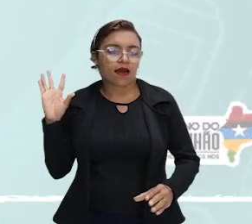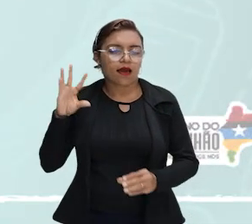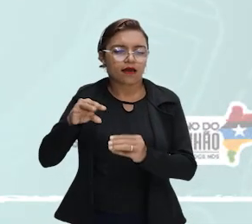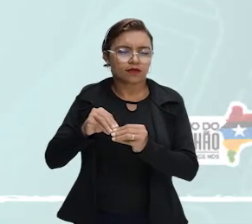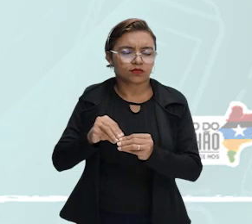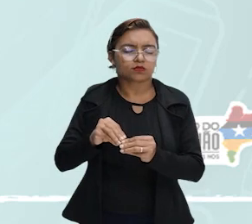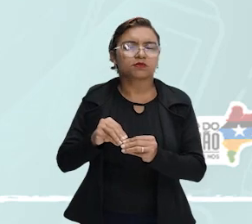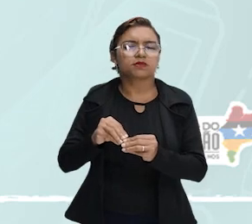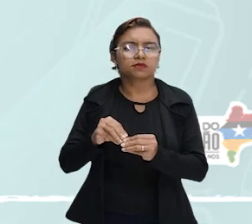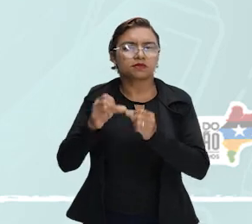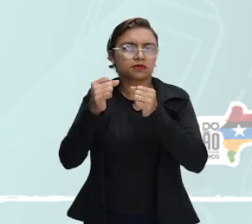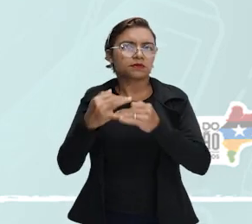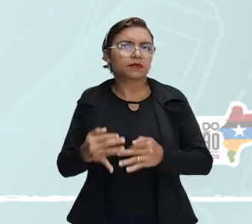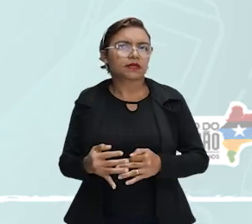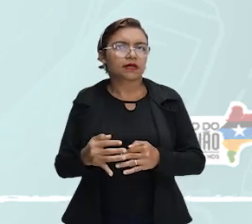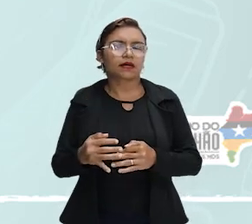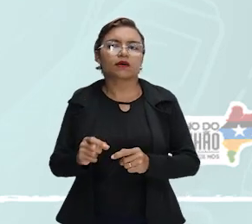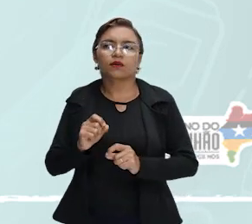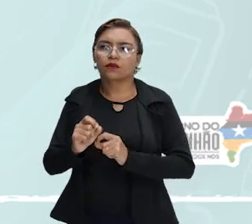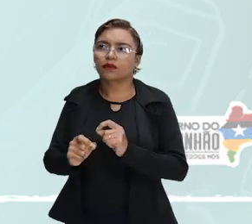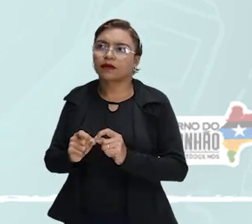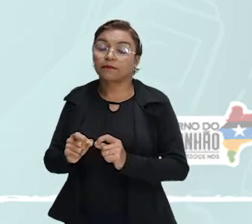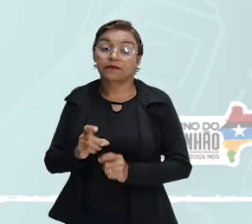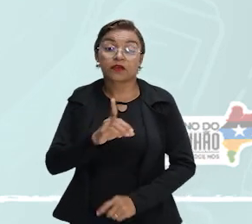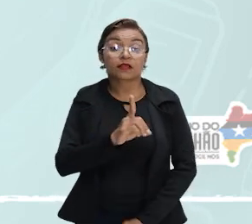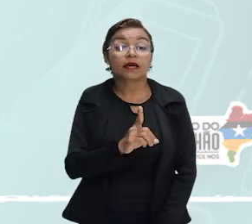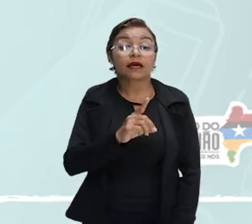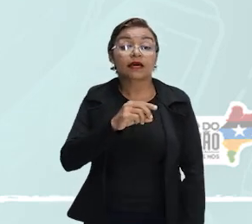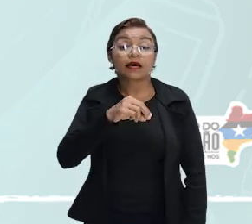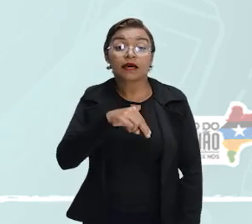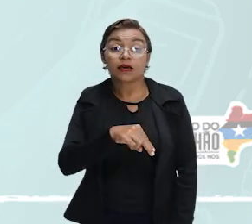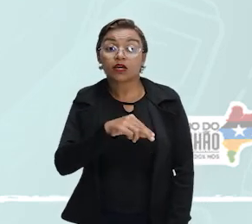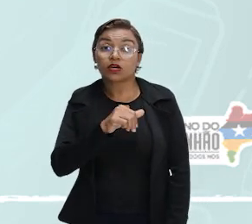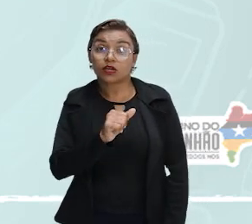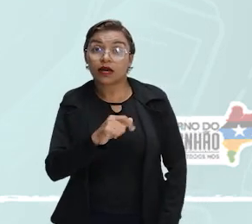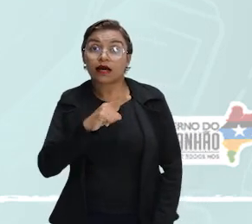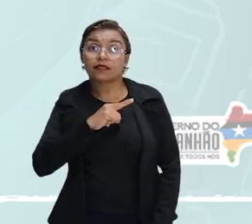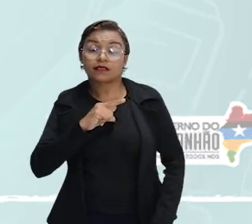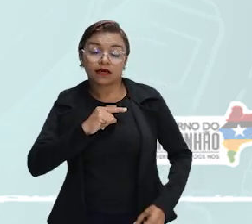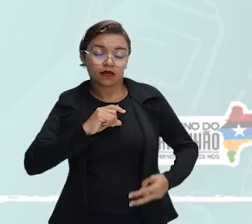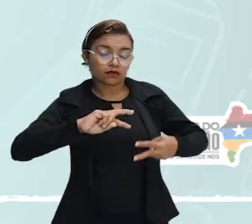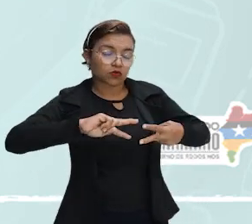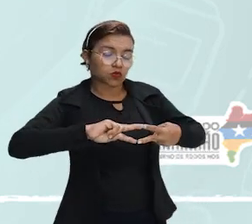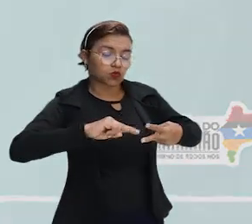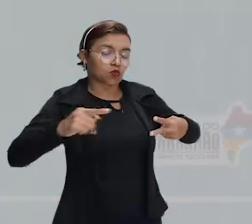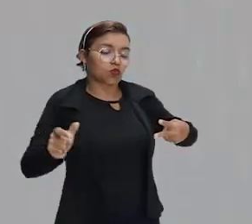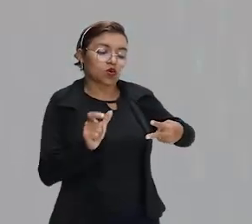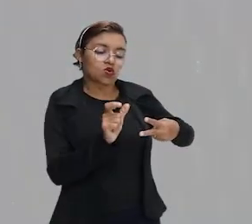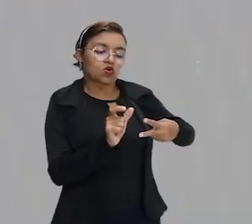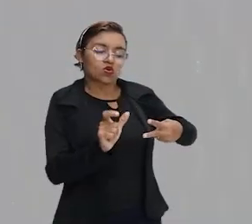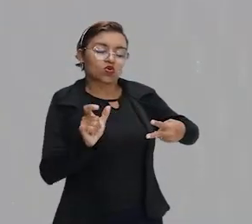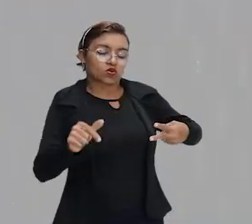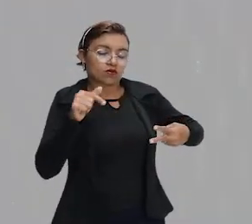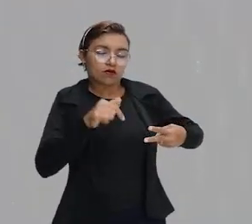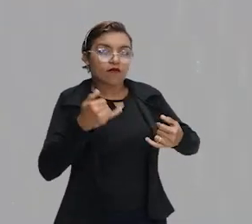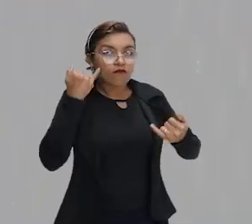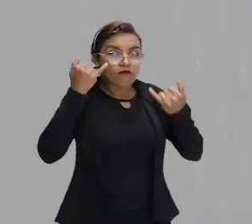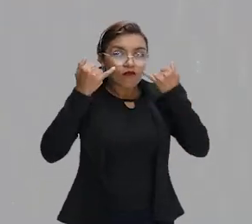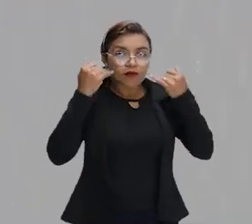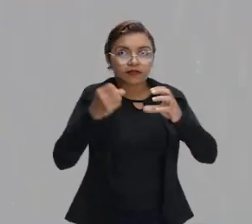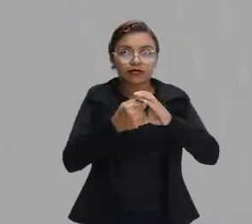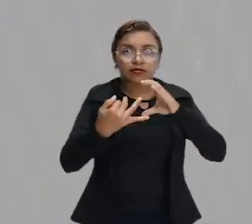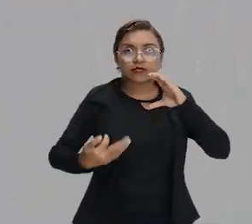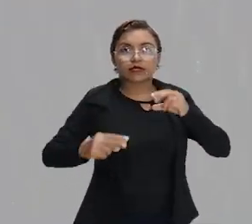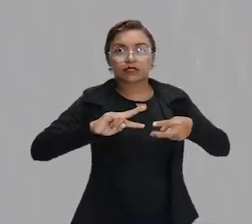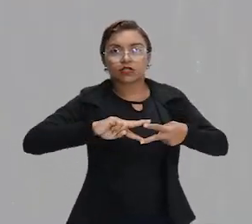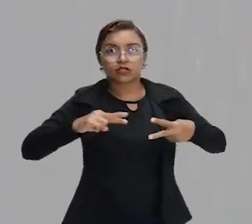vocês, pessoal, olha só, lá no DNA eu tenho o quê? Eu tenho os genes. Os genes contêm informações para uma característica